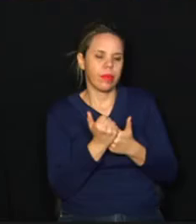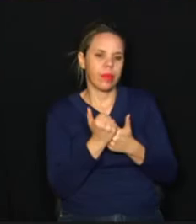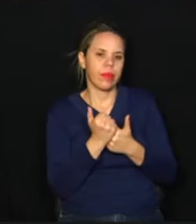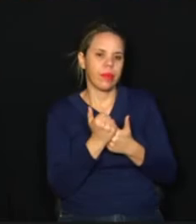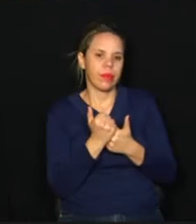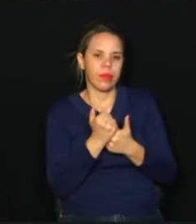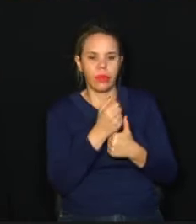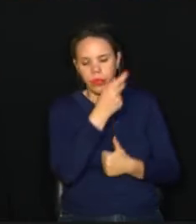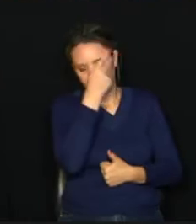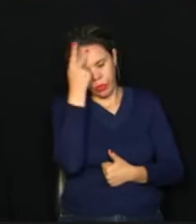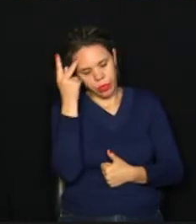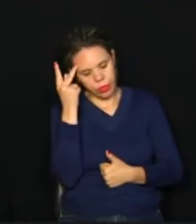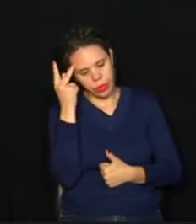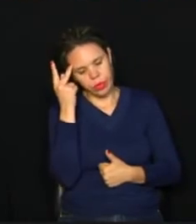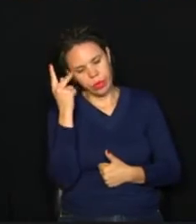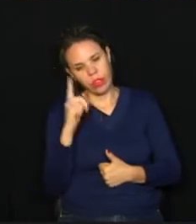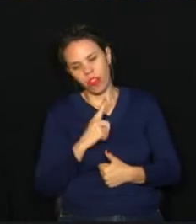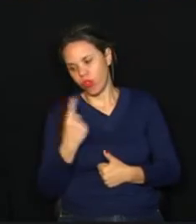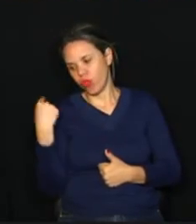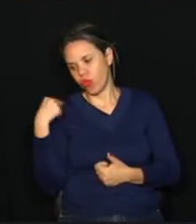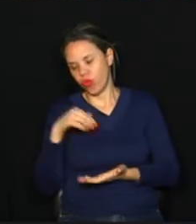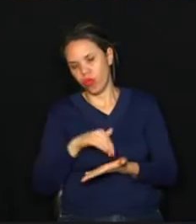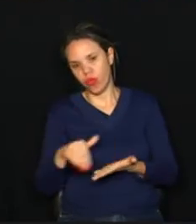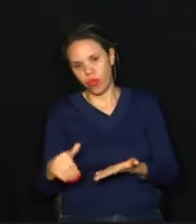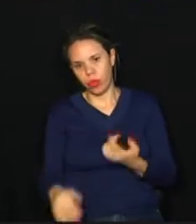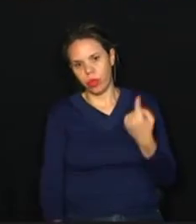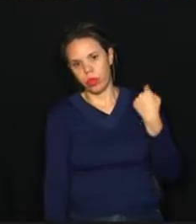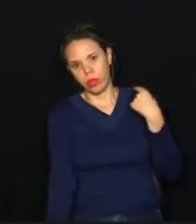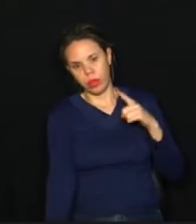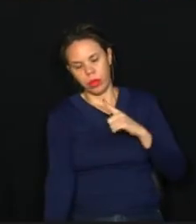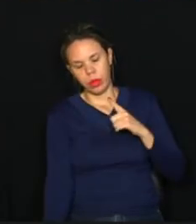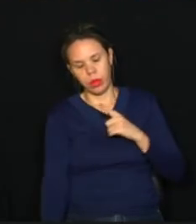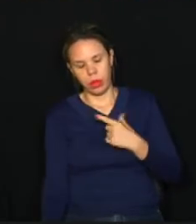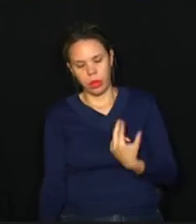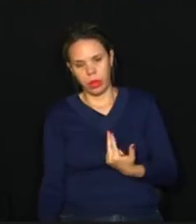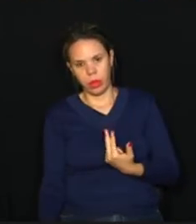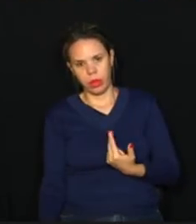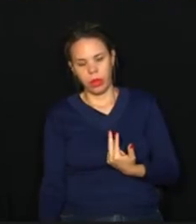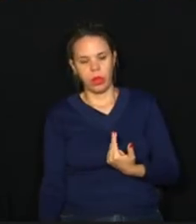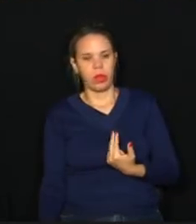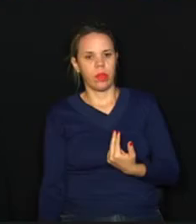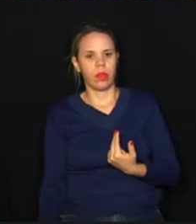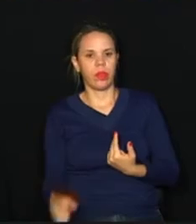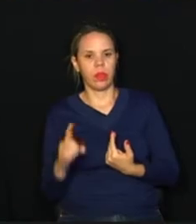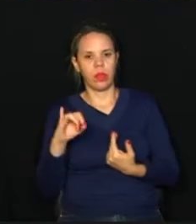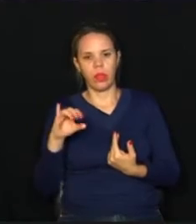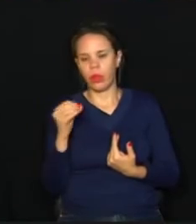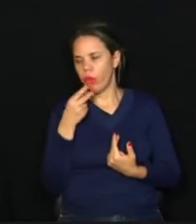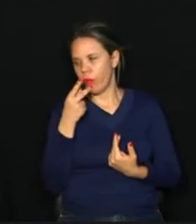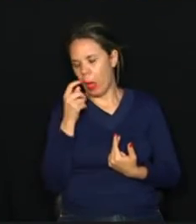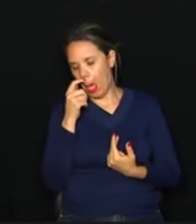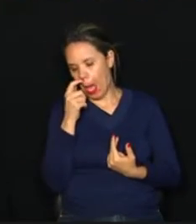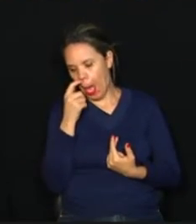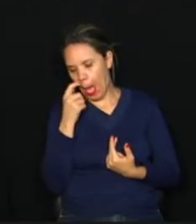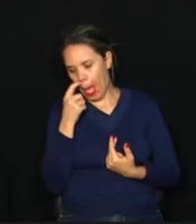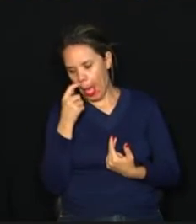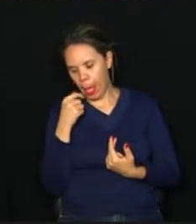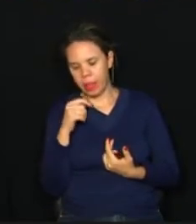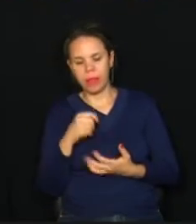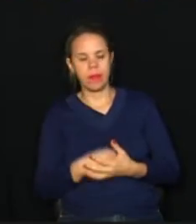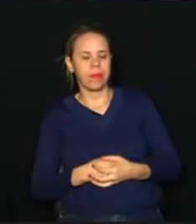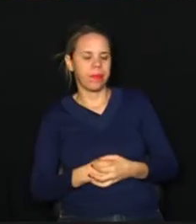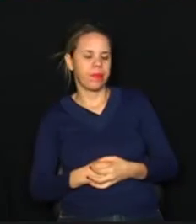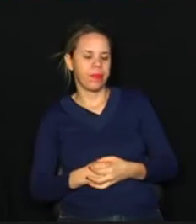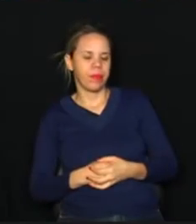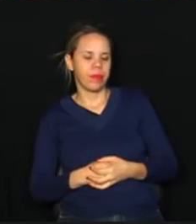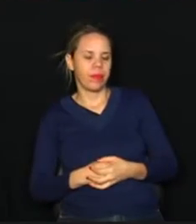secretário. Então, nós tínhamos um secretário que, como o Ondino fez referência, que